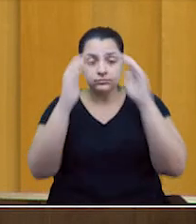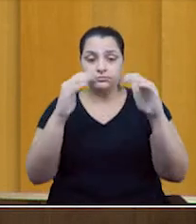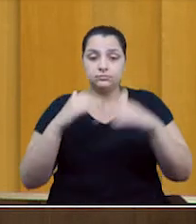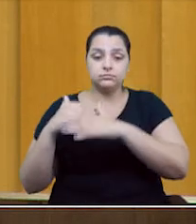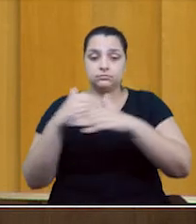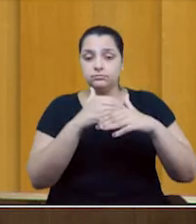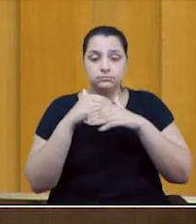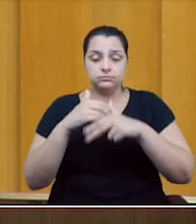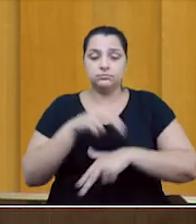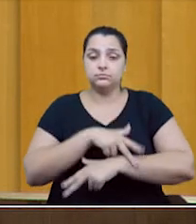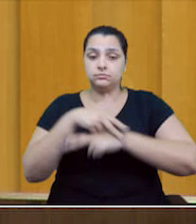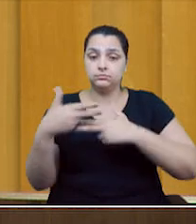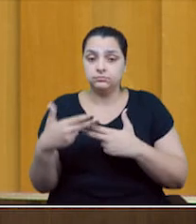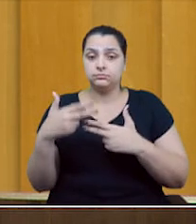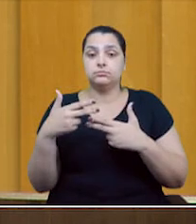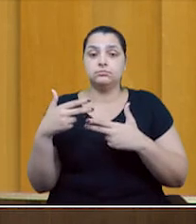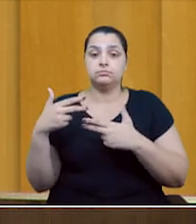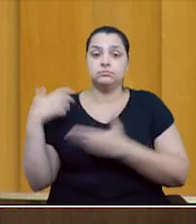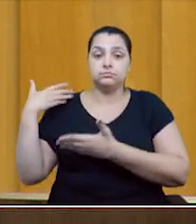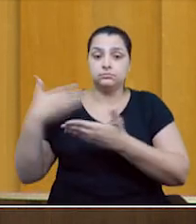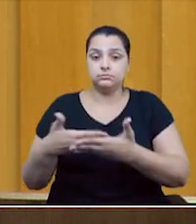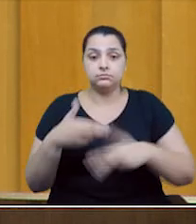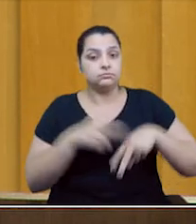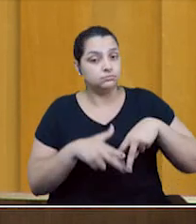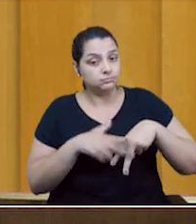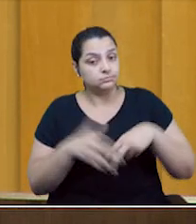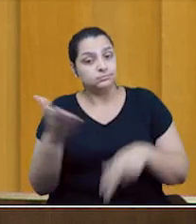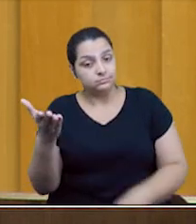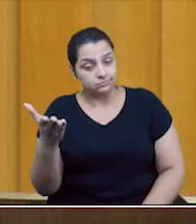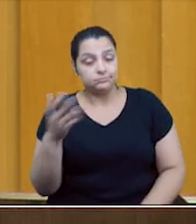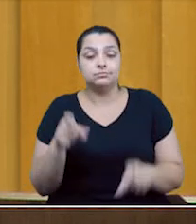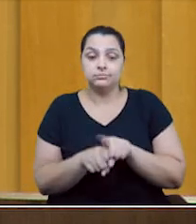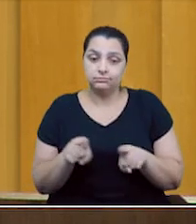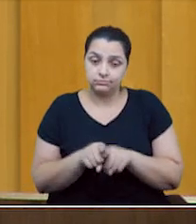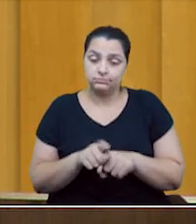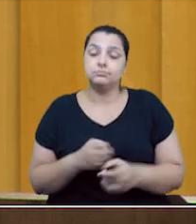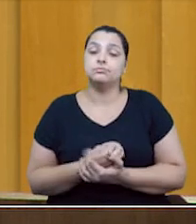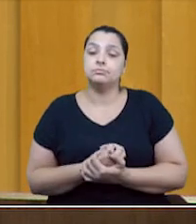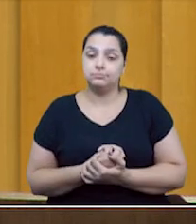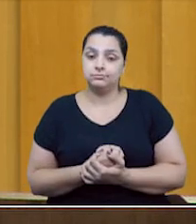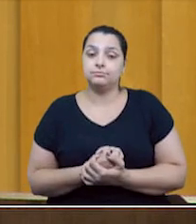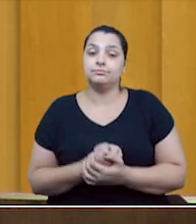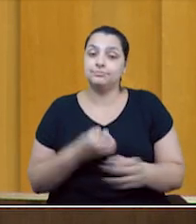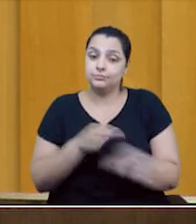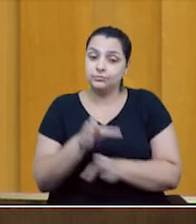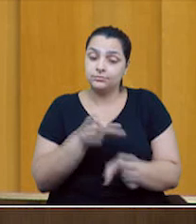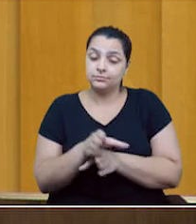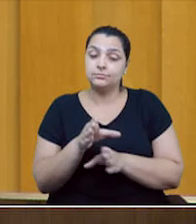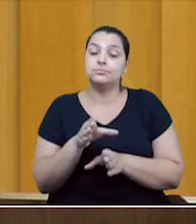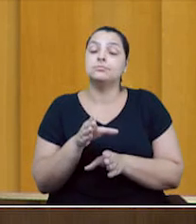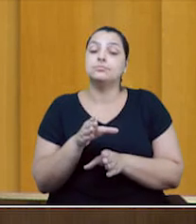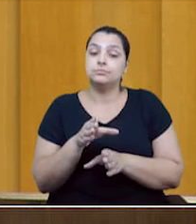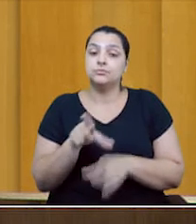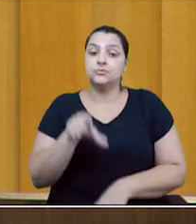raciais, etárias, de gênero, né, doutora Salice? De gênero e de orientação sexual.